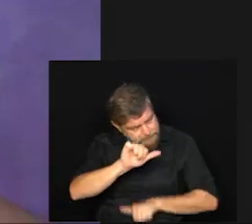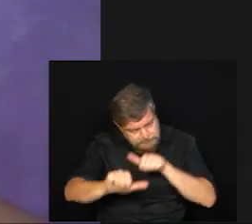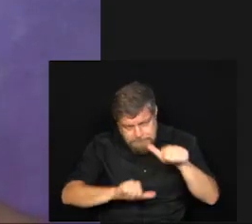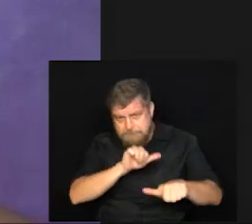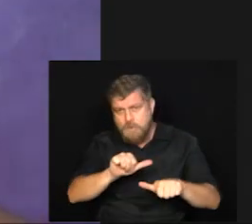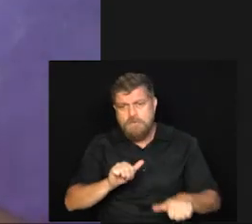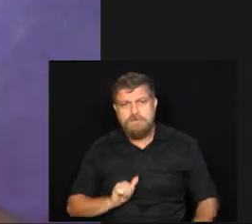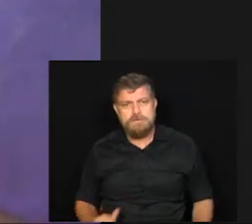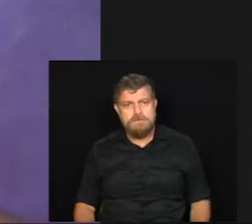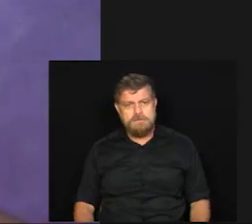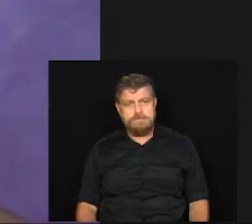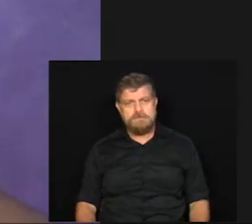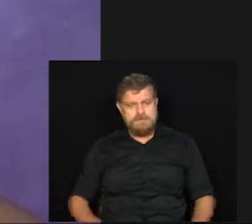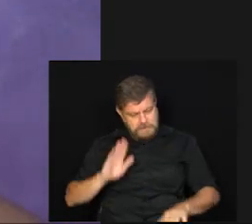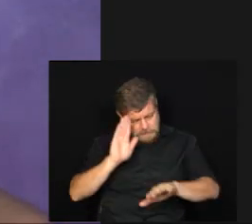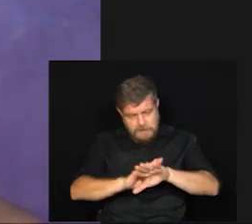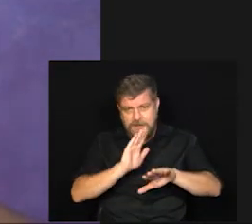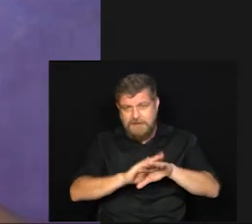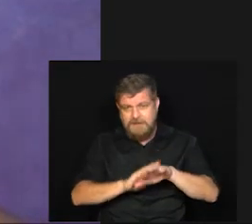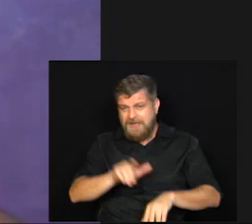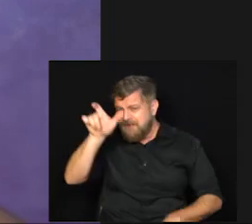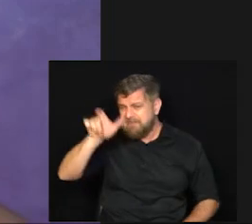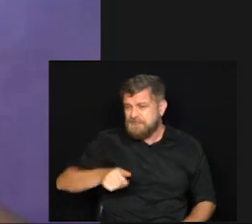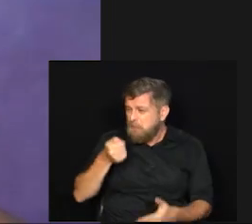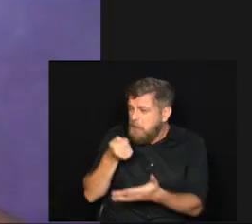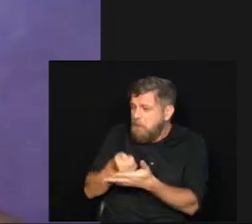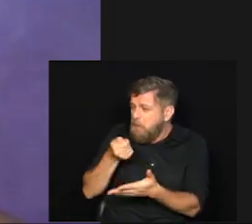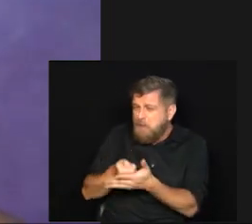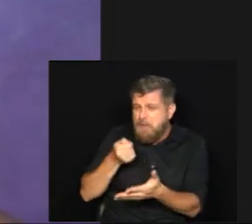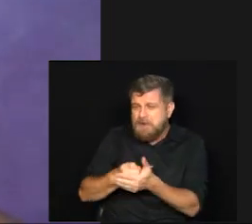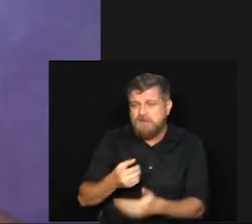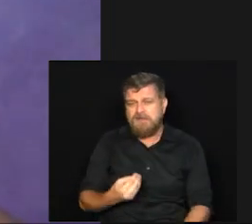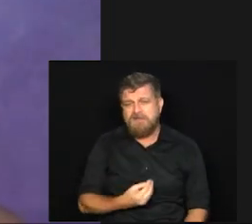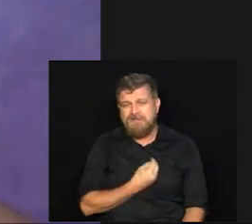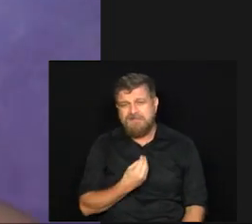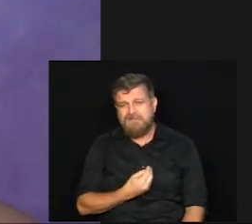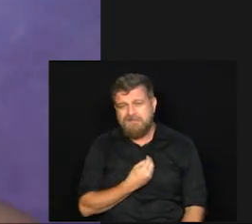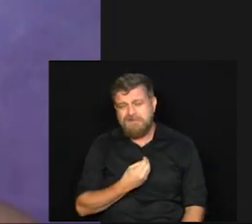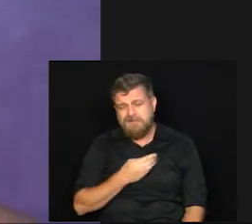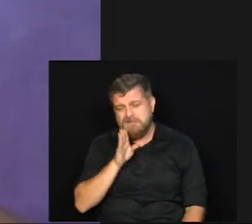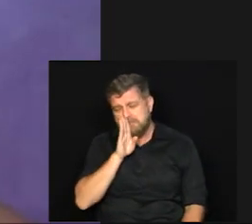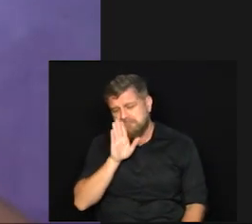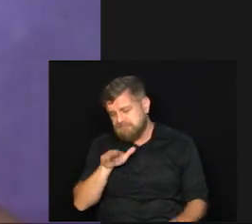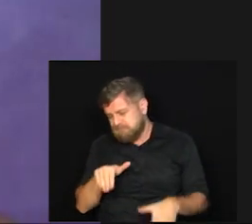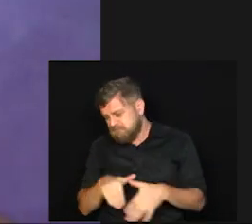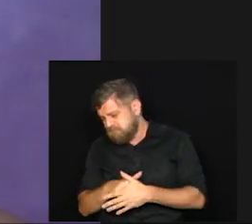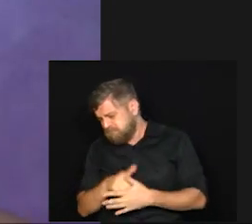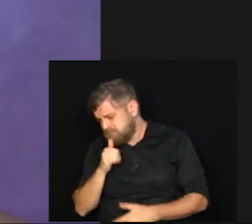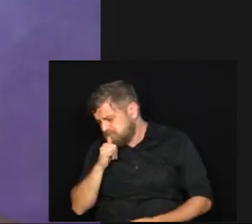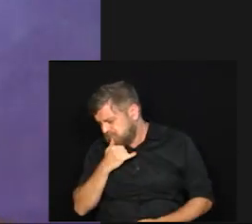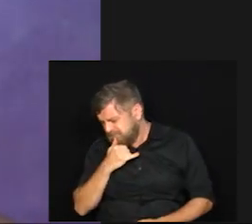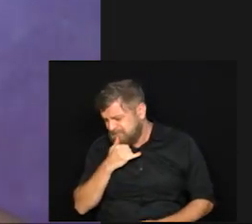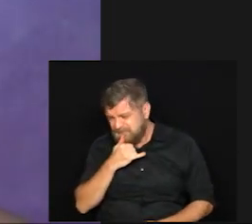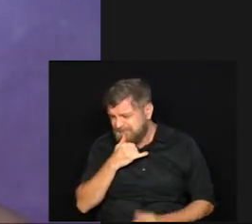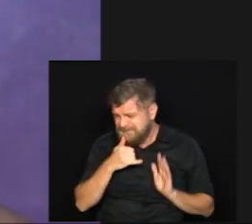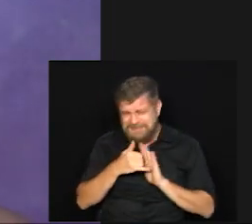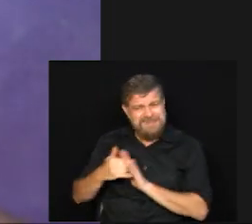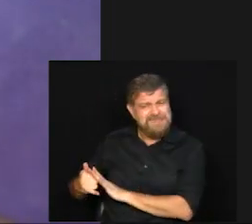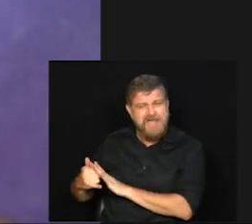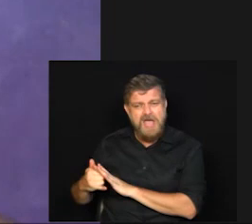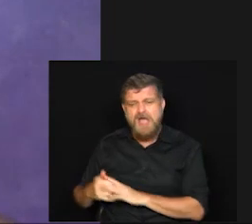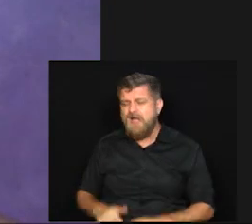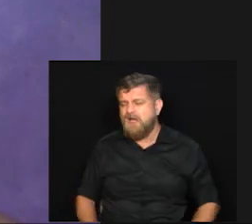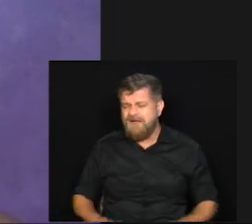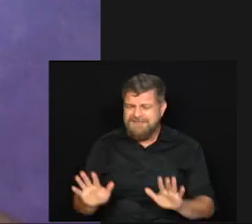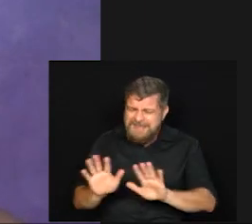bom? Vai lá e modifica. Você não é obrigada a viver uma realidade que você não quer, que você não tá feliz e que não faz sentido